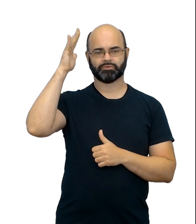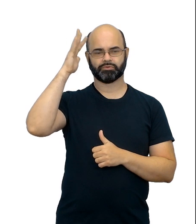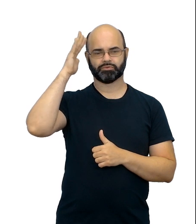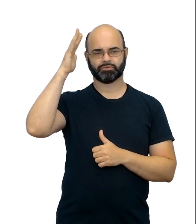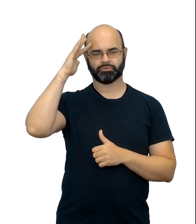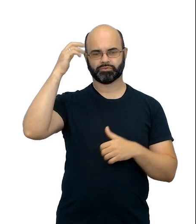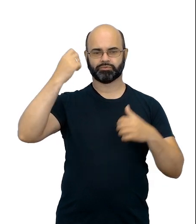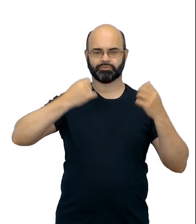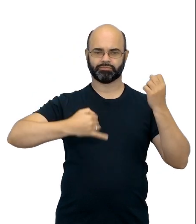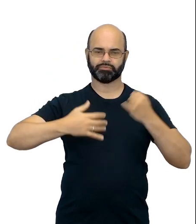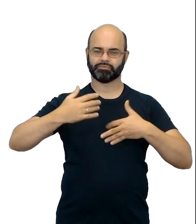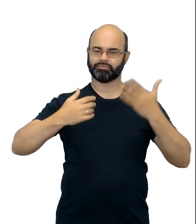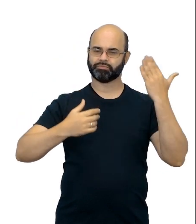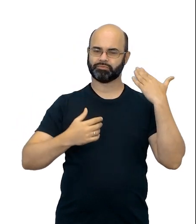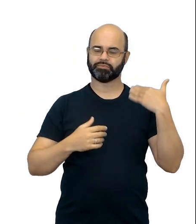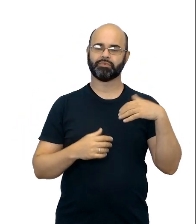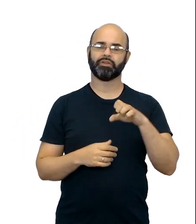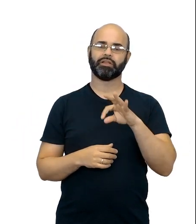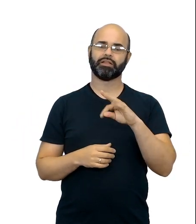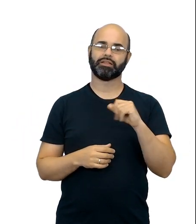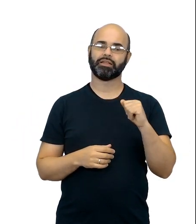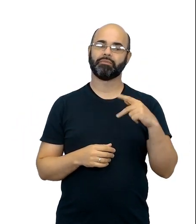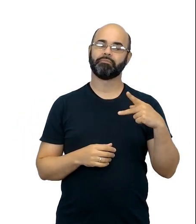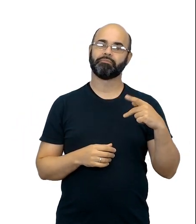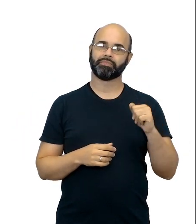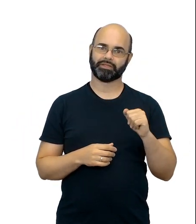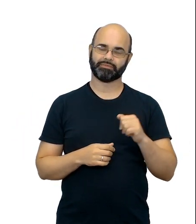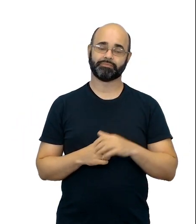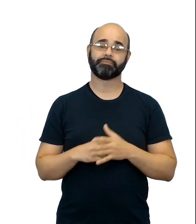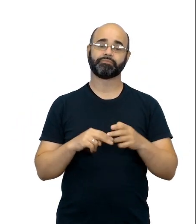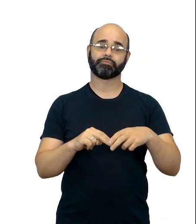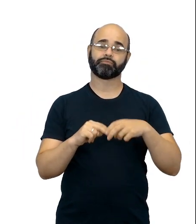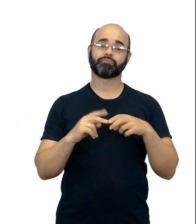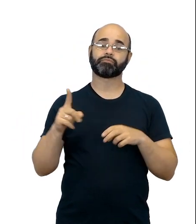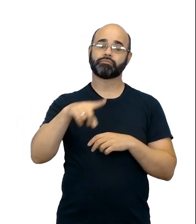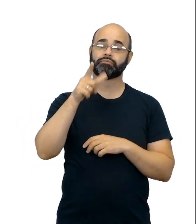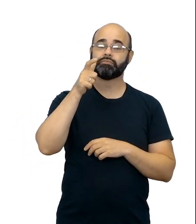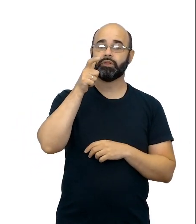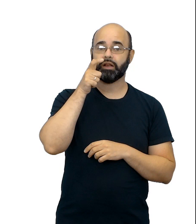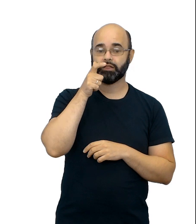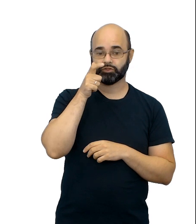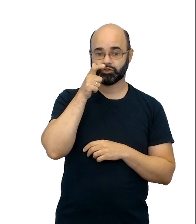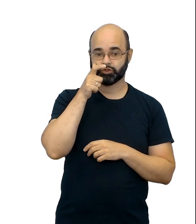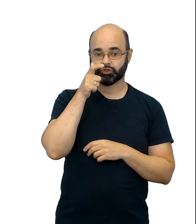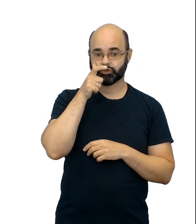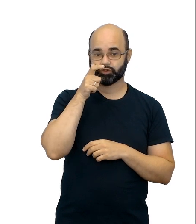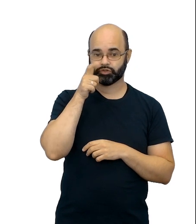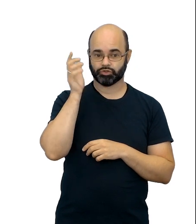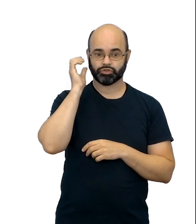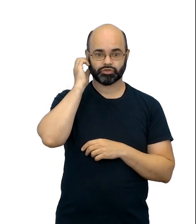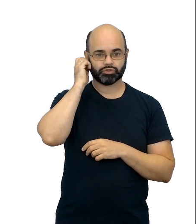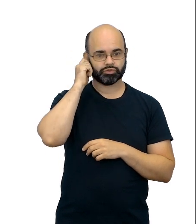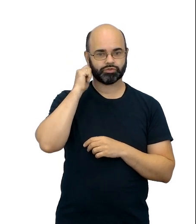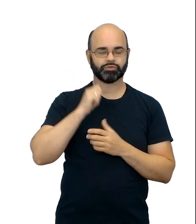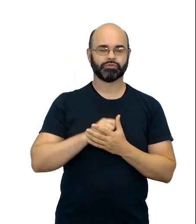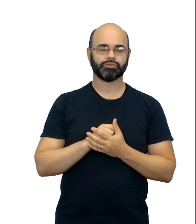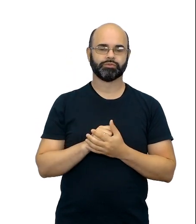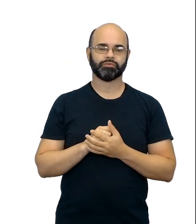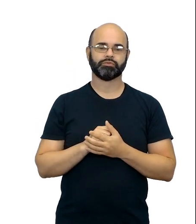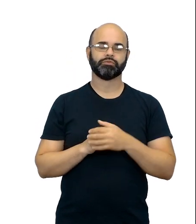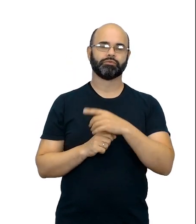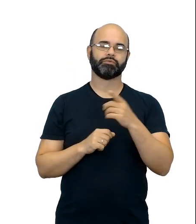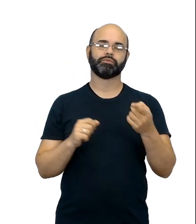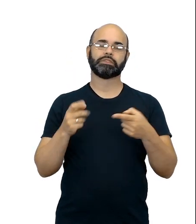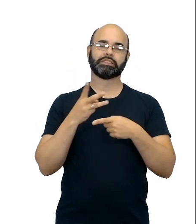na formação de etapa, por isso eu peço a vocês que assistam também, já está à disposição de vocês no Centro